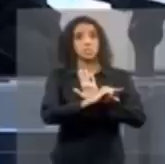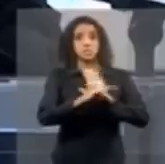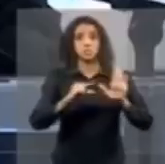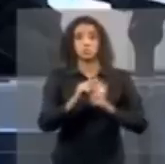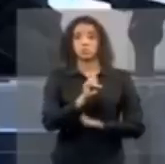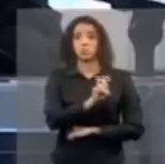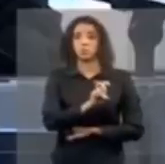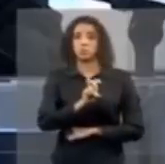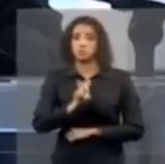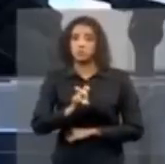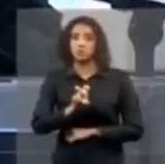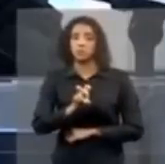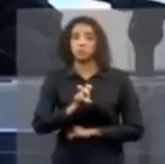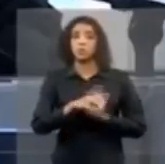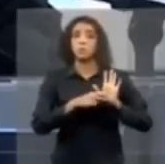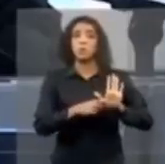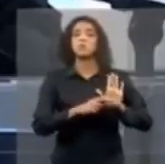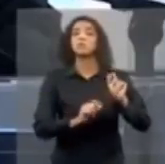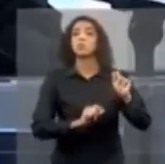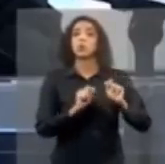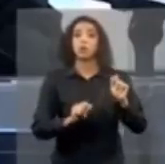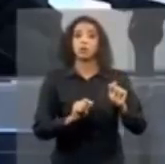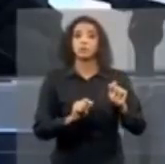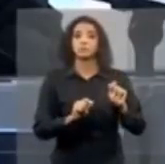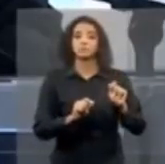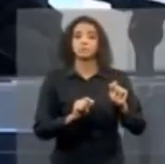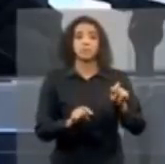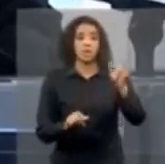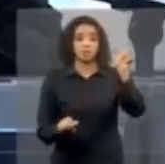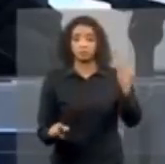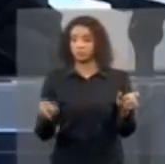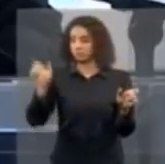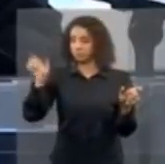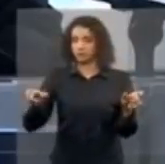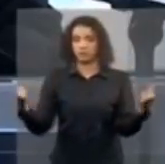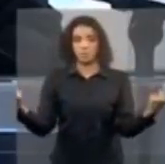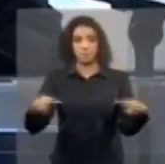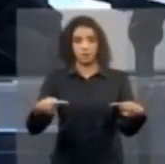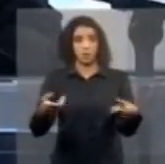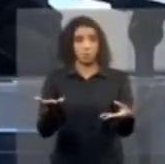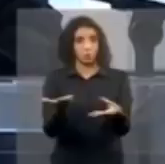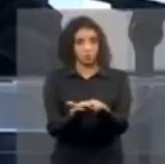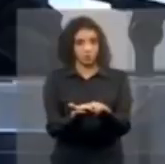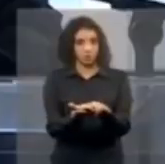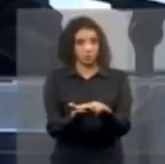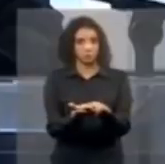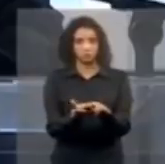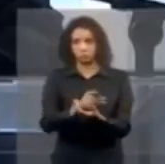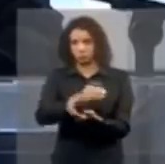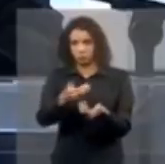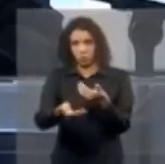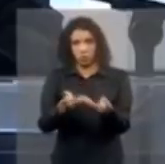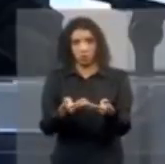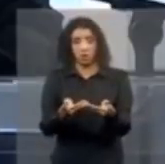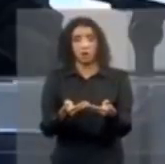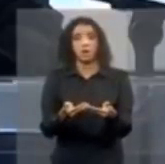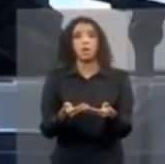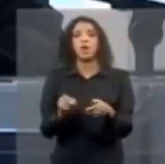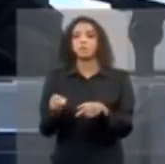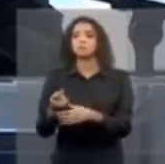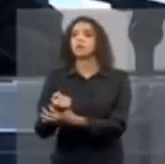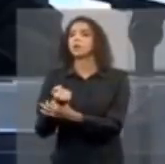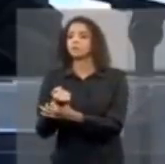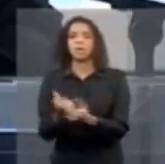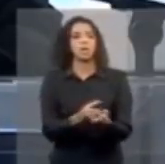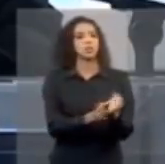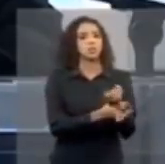inciso 55, estabelece que aos litigantes em processo judicial ou administrativo são